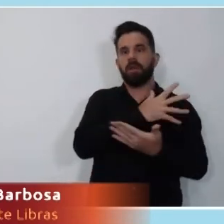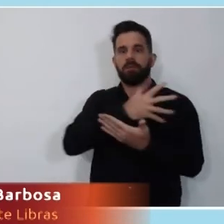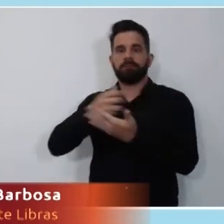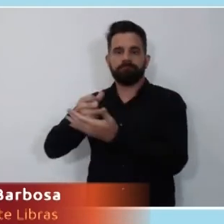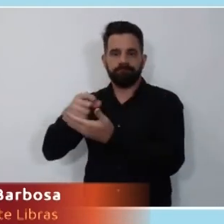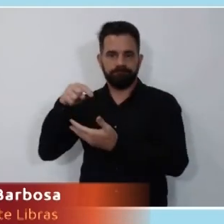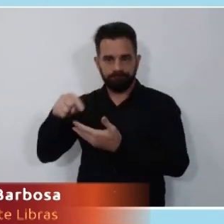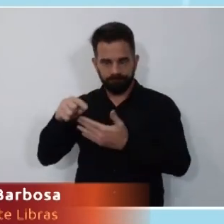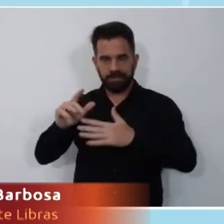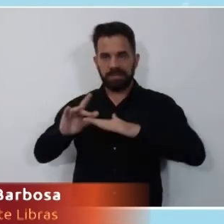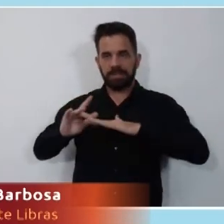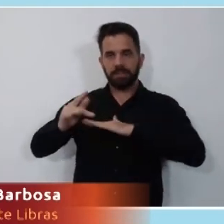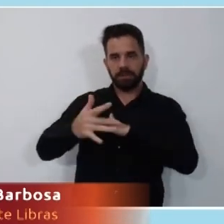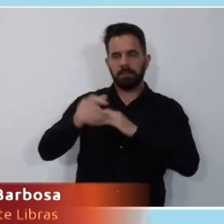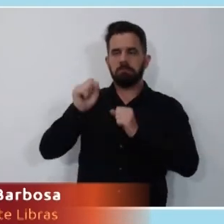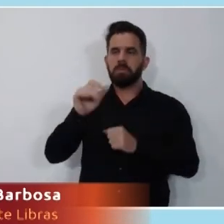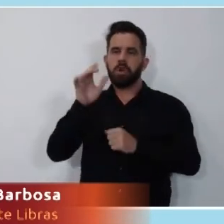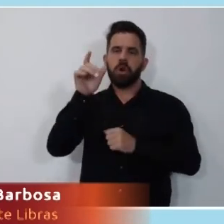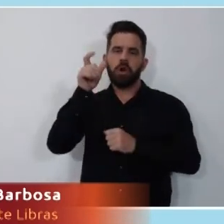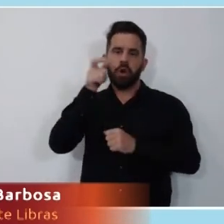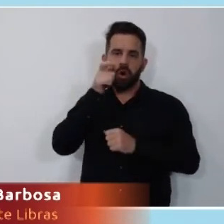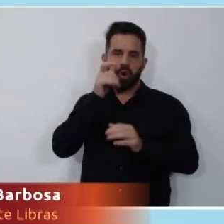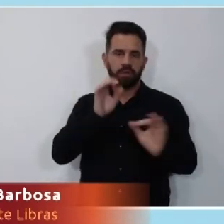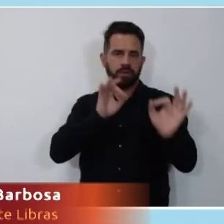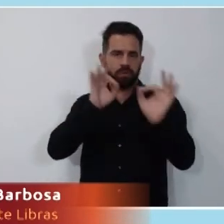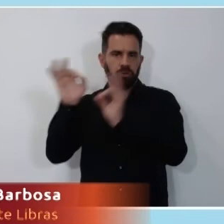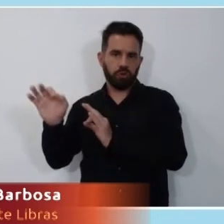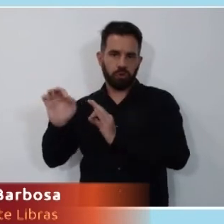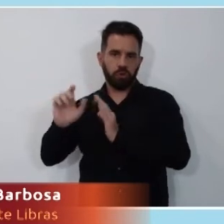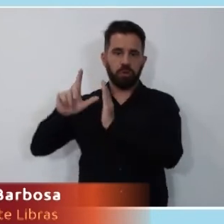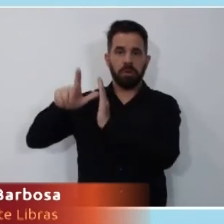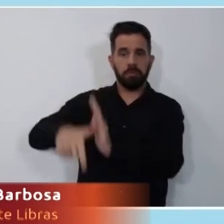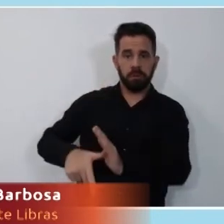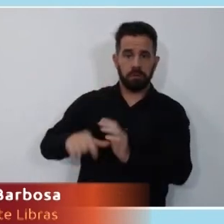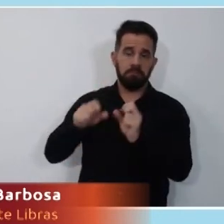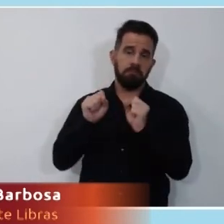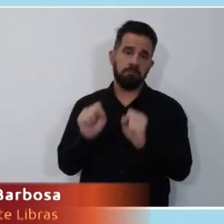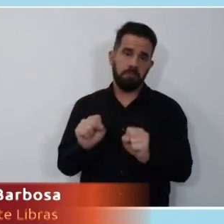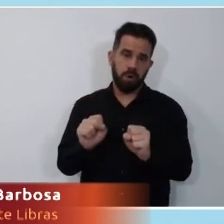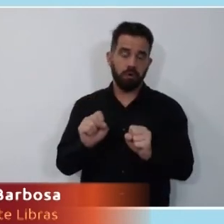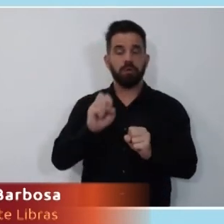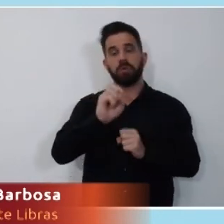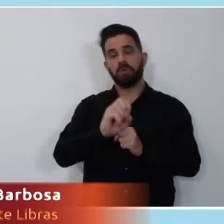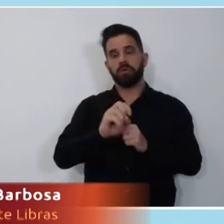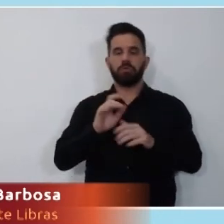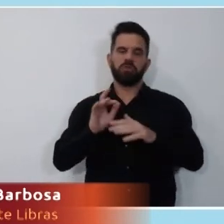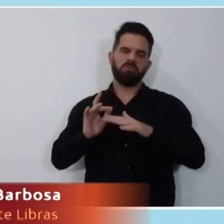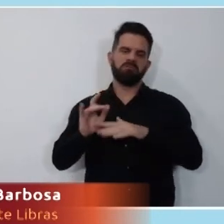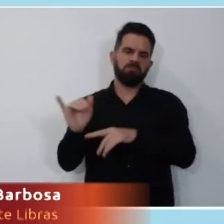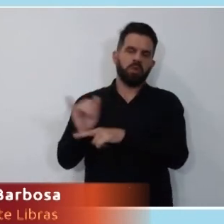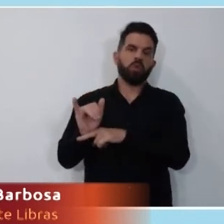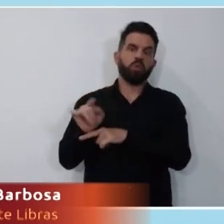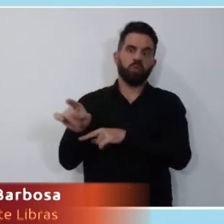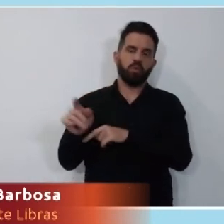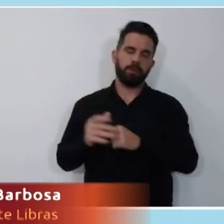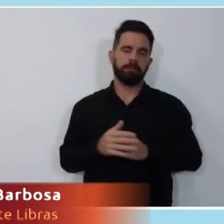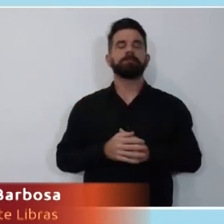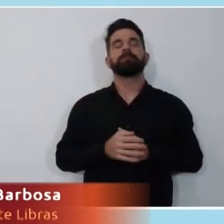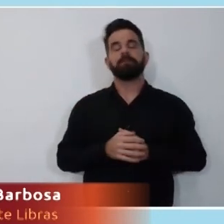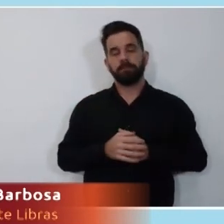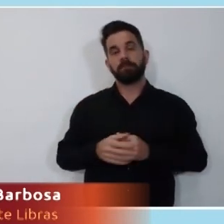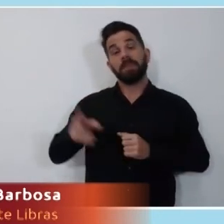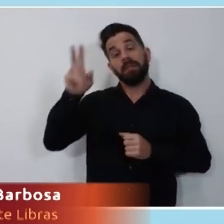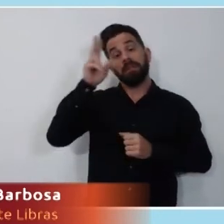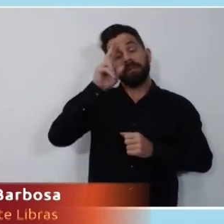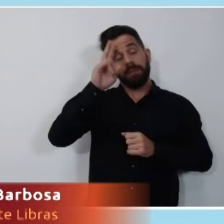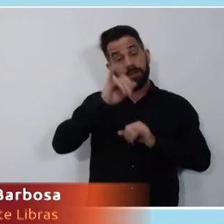possa conferir também esse debate, se você preferir, claro, assistir pelo YouTube. Lembrando que o